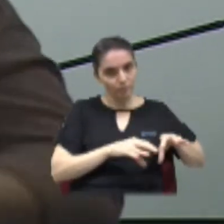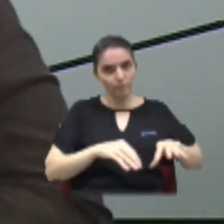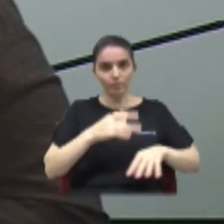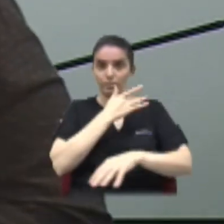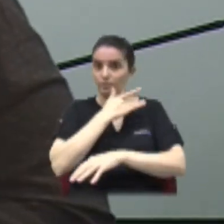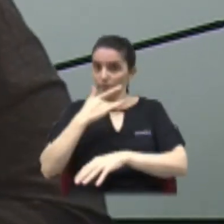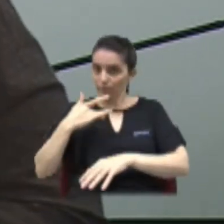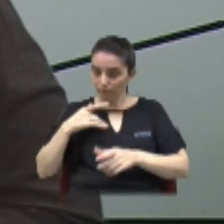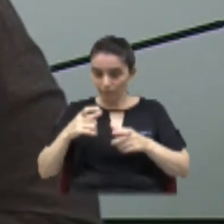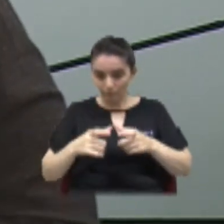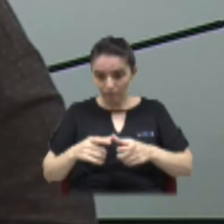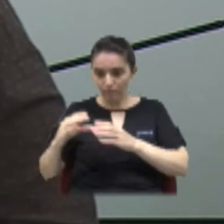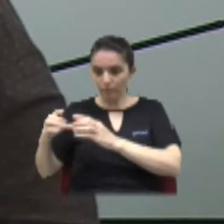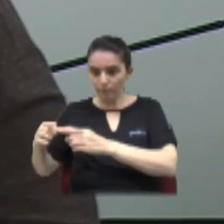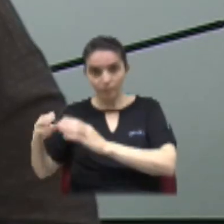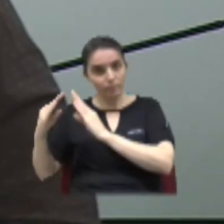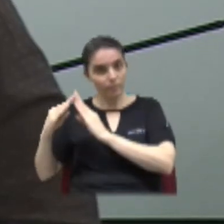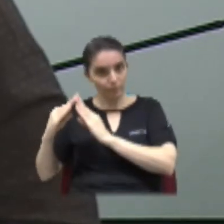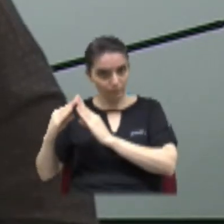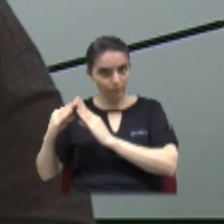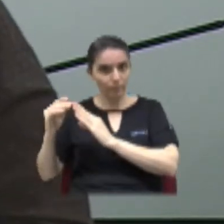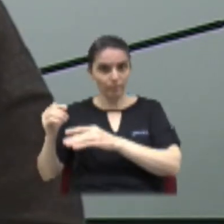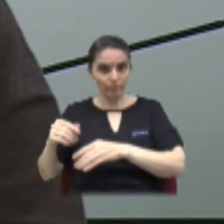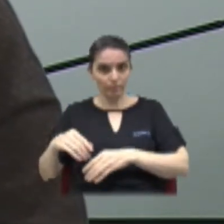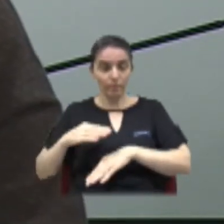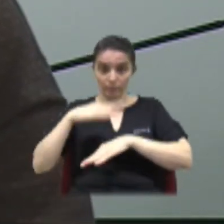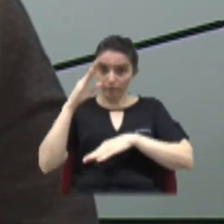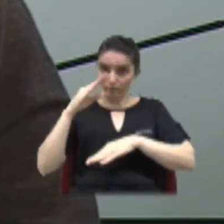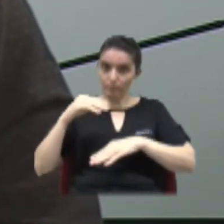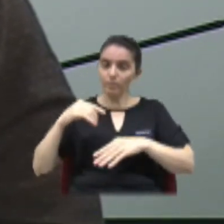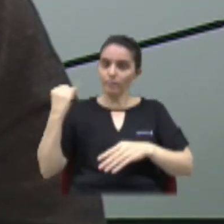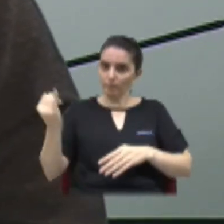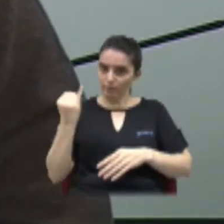pouquinho que se pensa, você já consegue chegar no